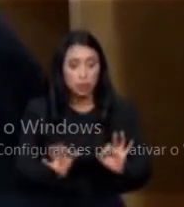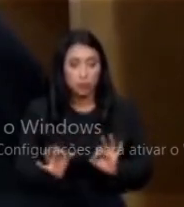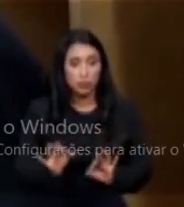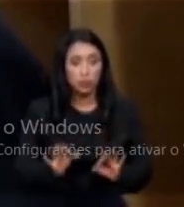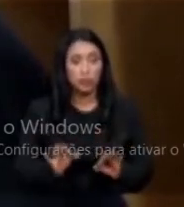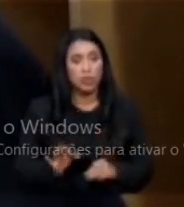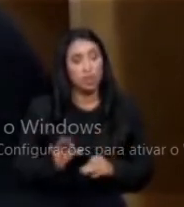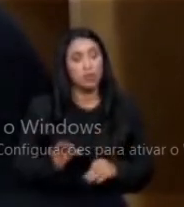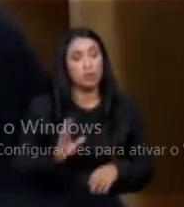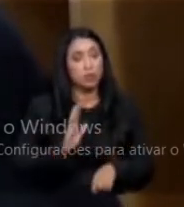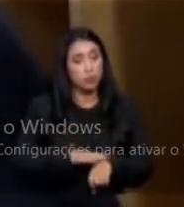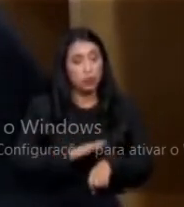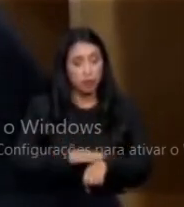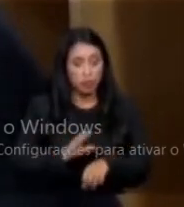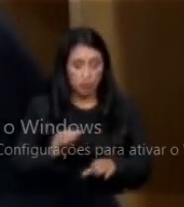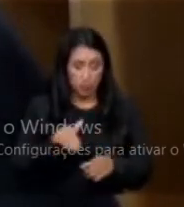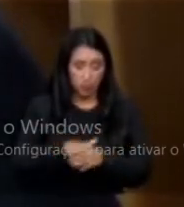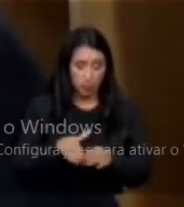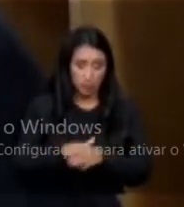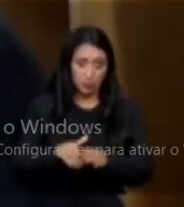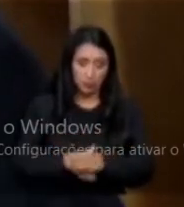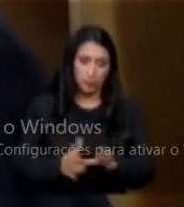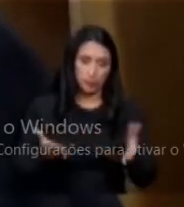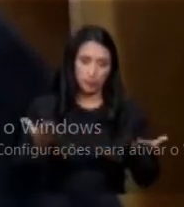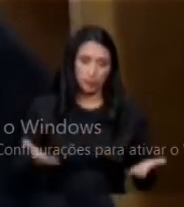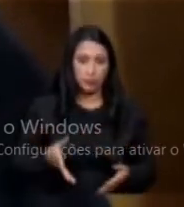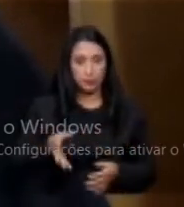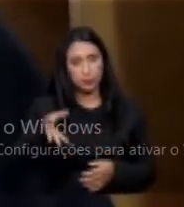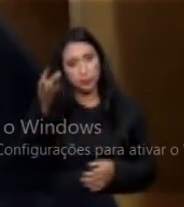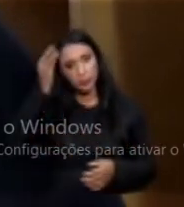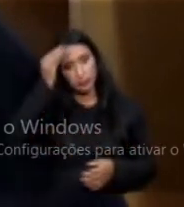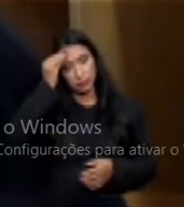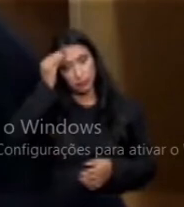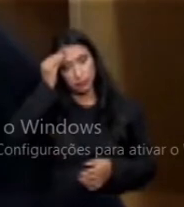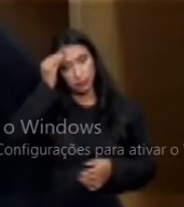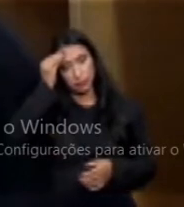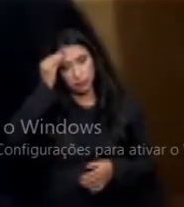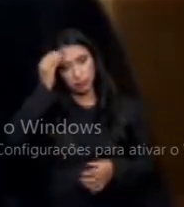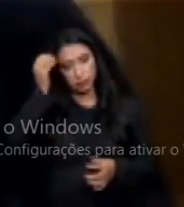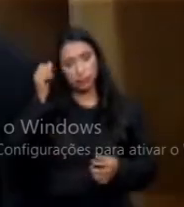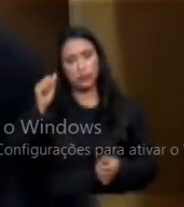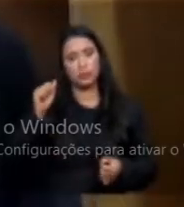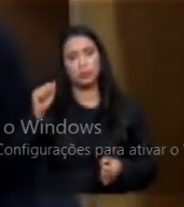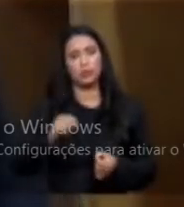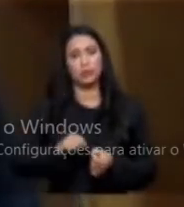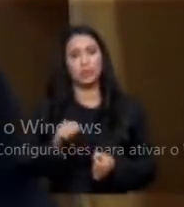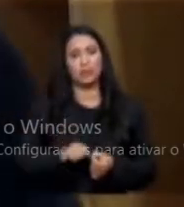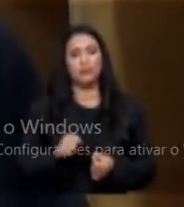das eleições. Mas, a meu sentir, essa é uma interpretação feita por alguns